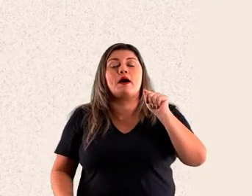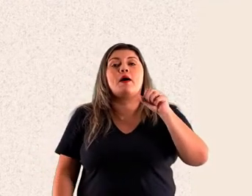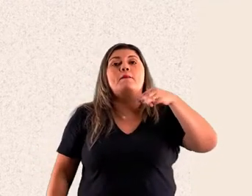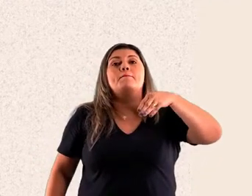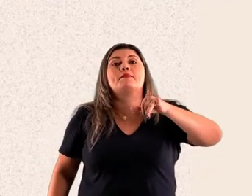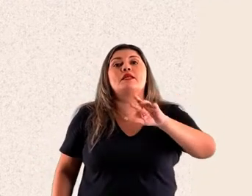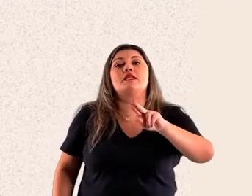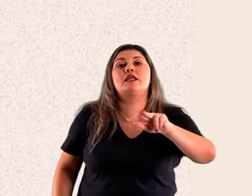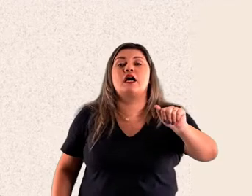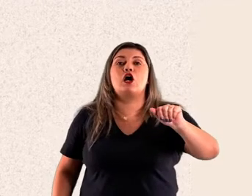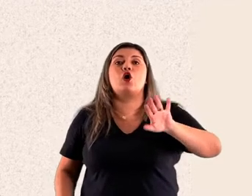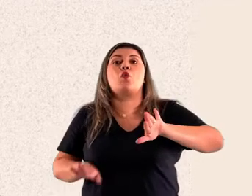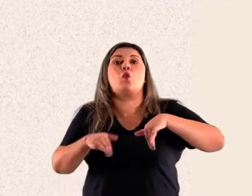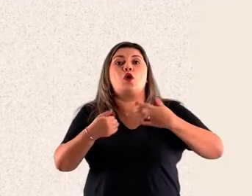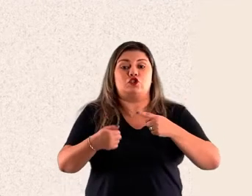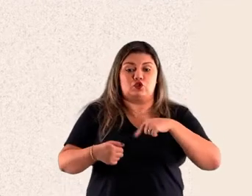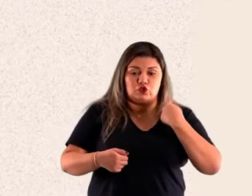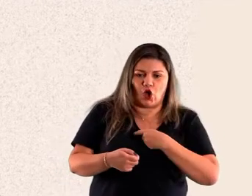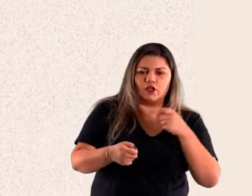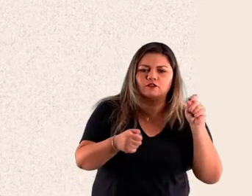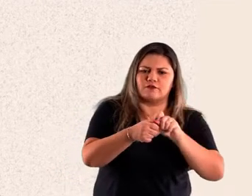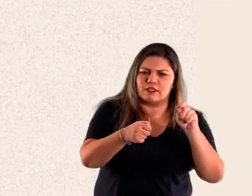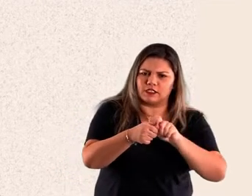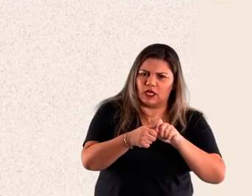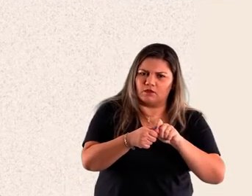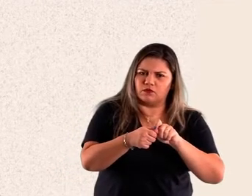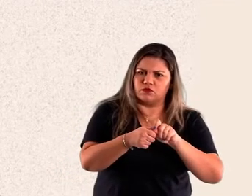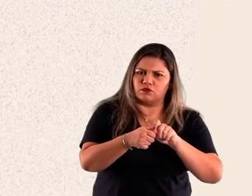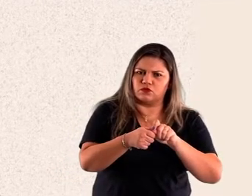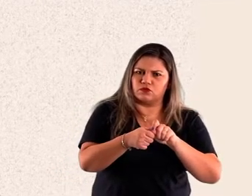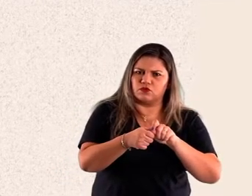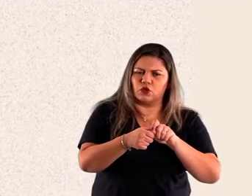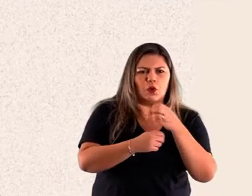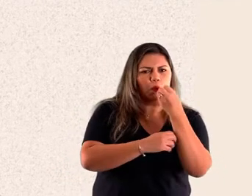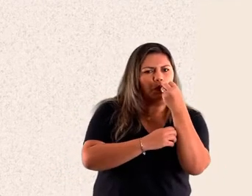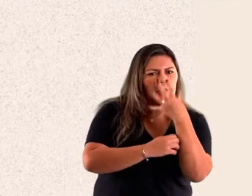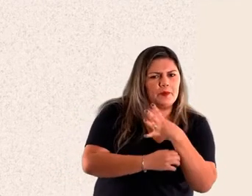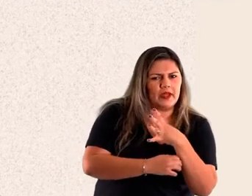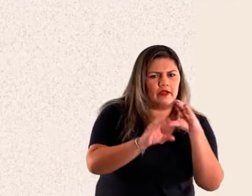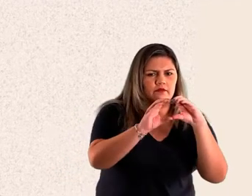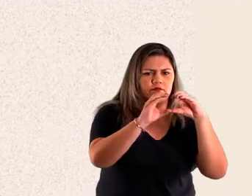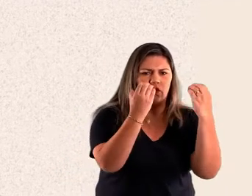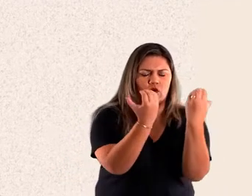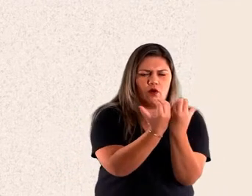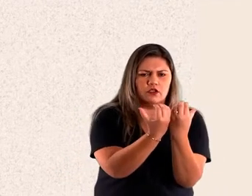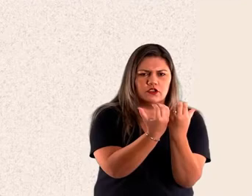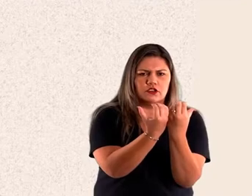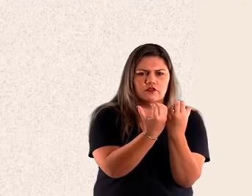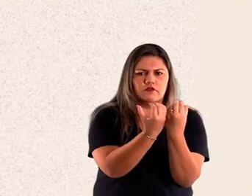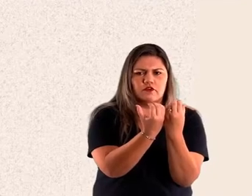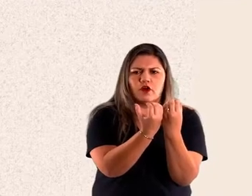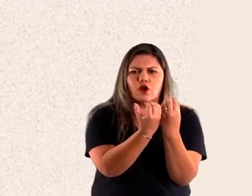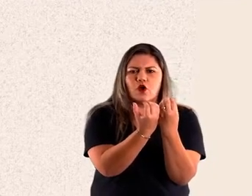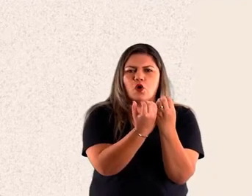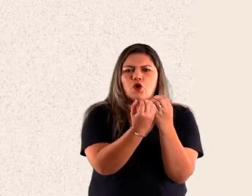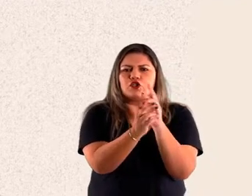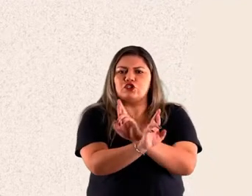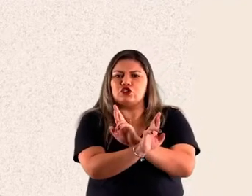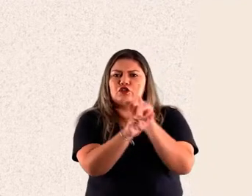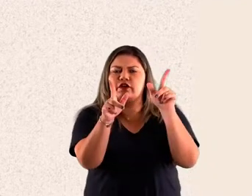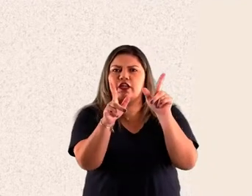nós Agimos em benefício da coletividade do que quando nós Agimos em nosso próprio interesse